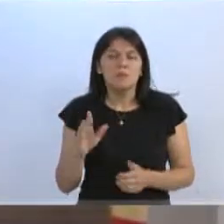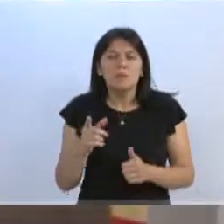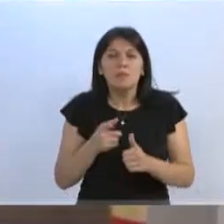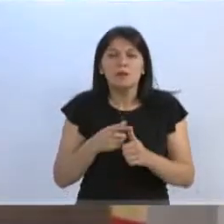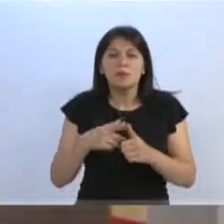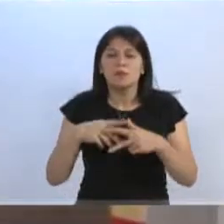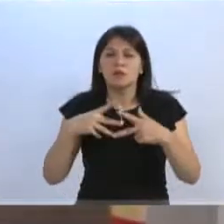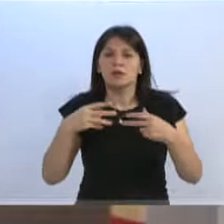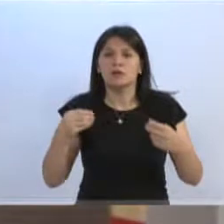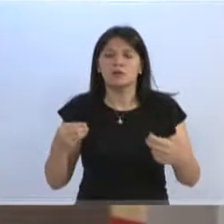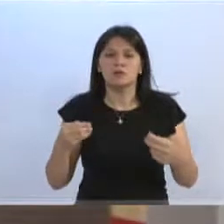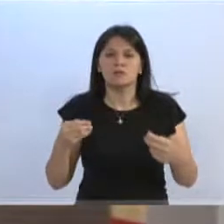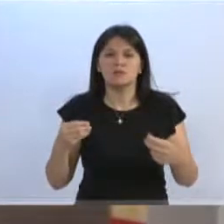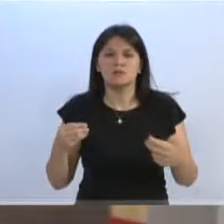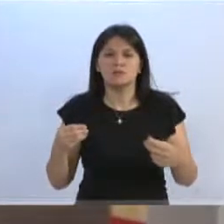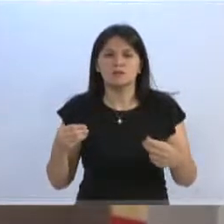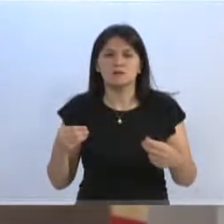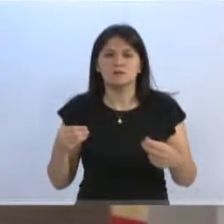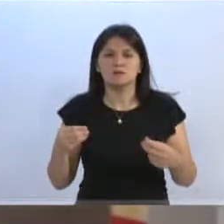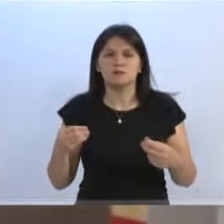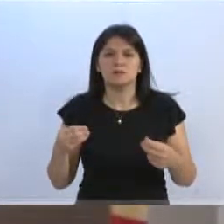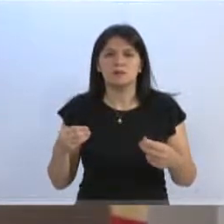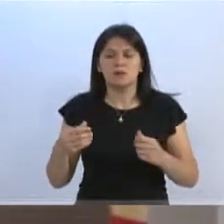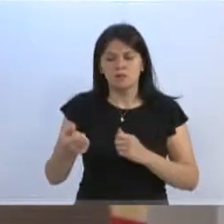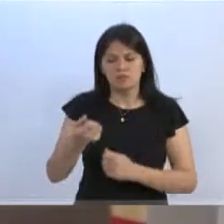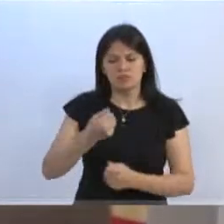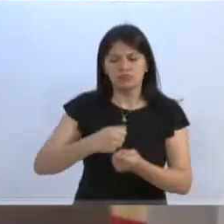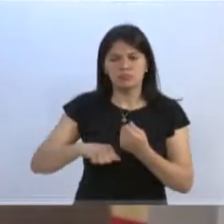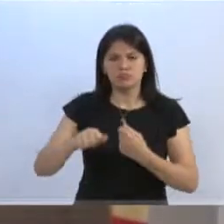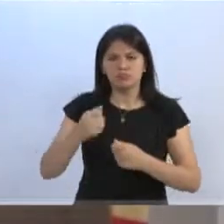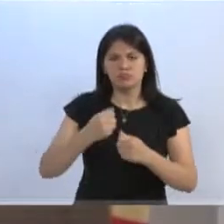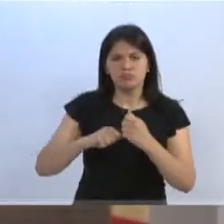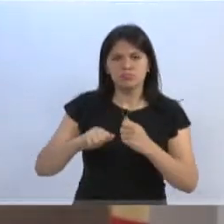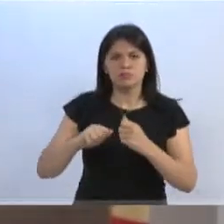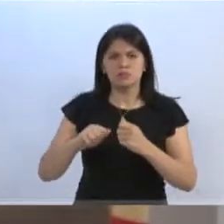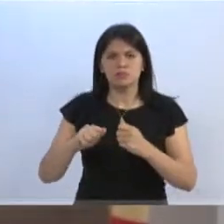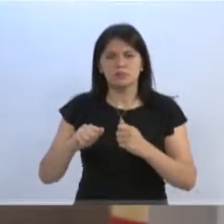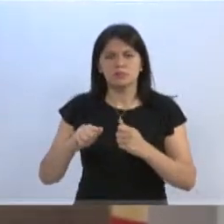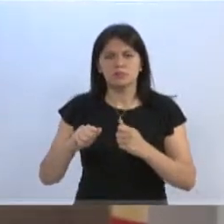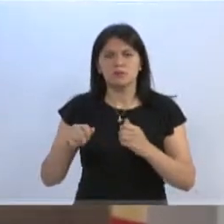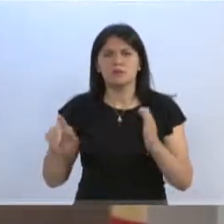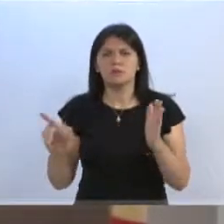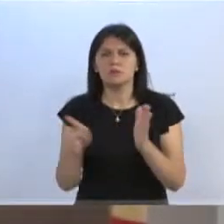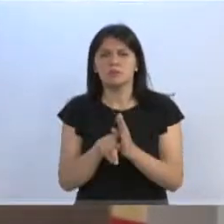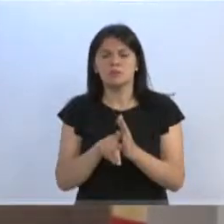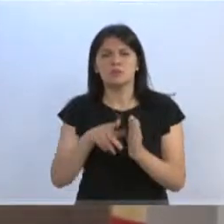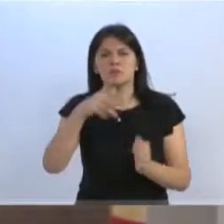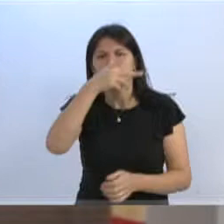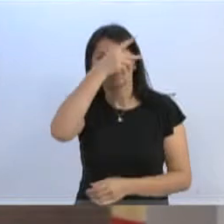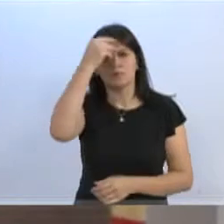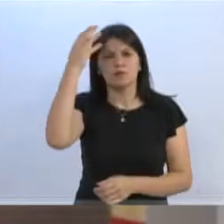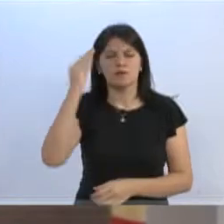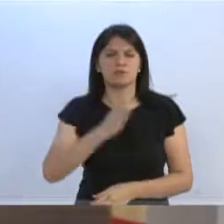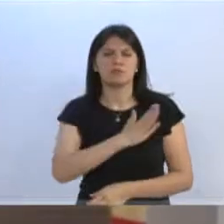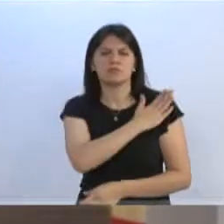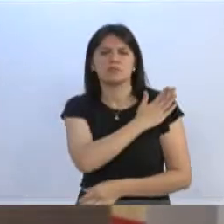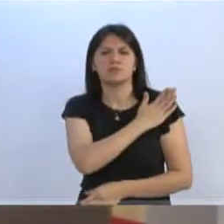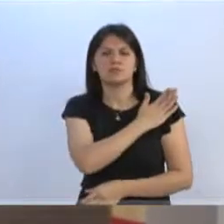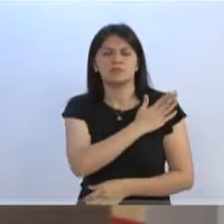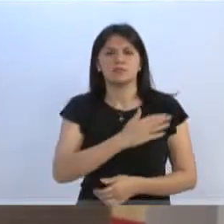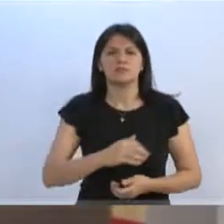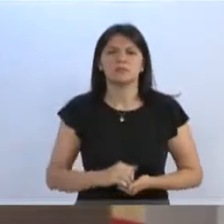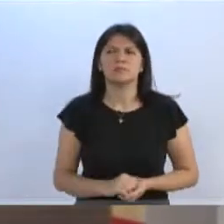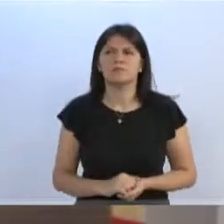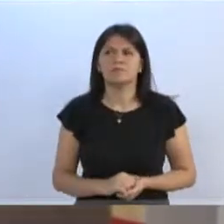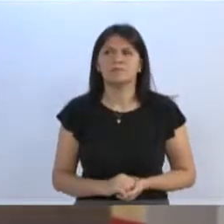oportuna contenção de despesas impostas na época pelo competente prefeito Napoleão Bernardes.